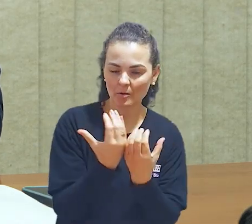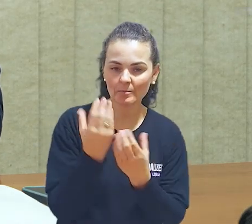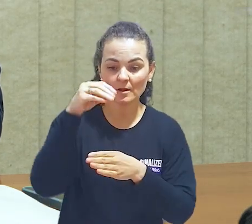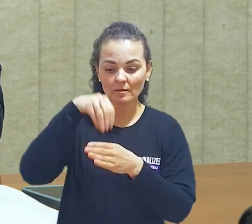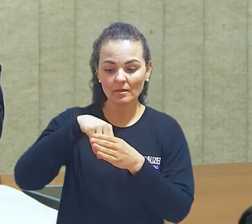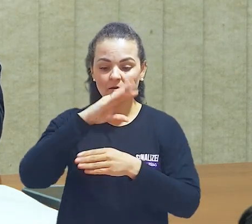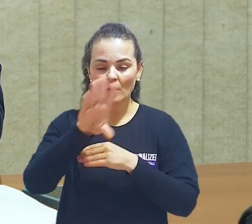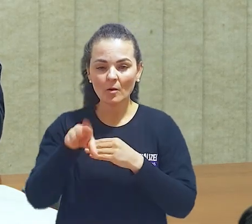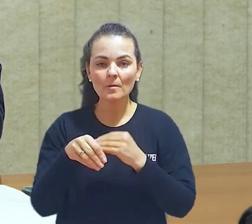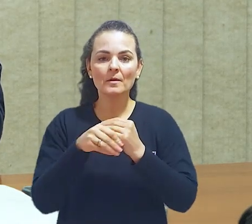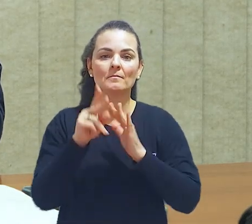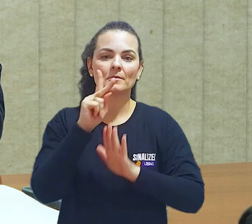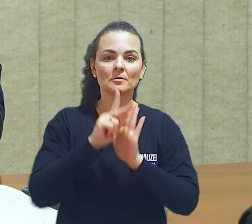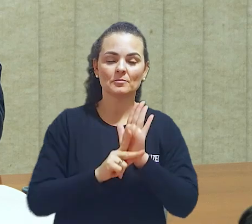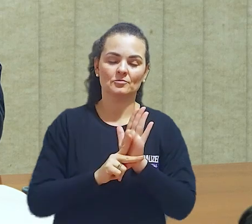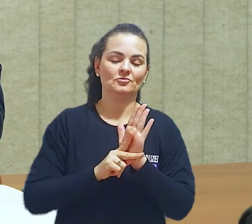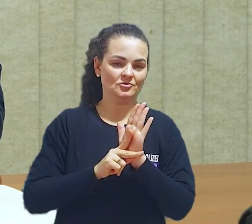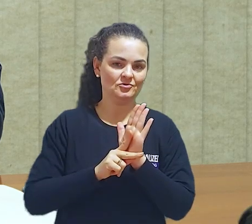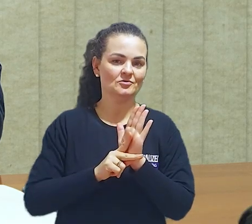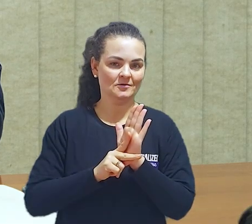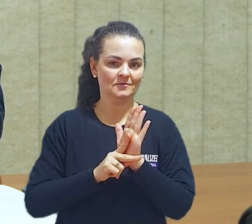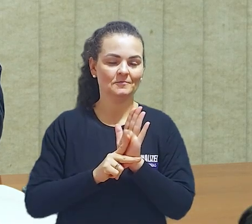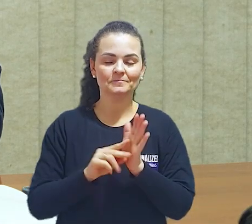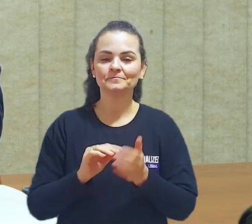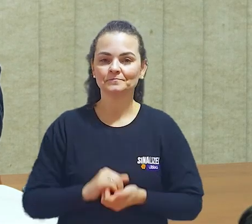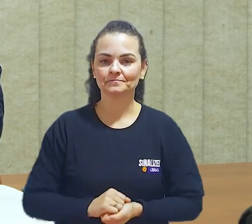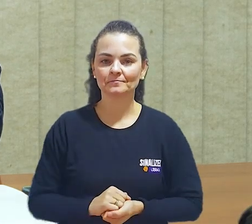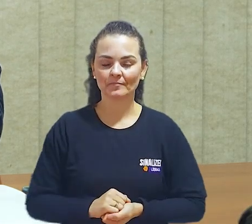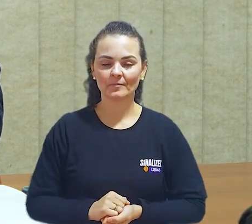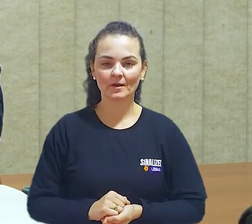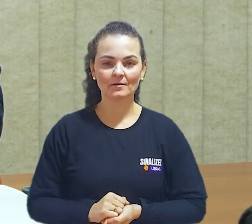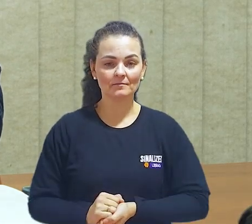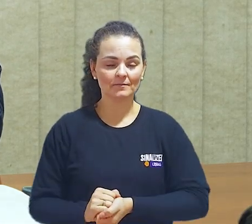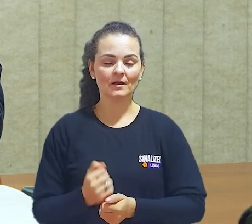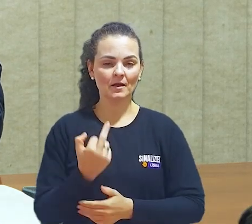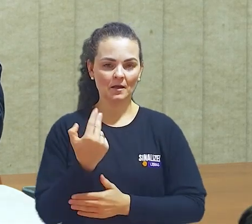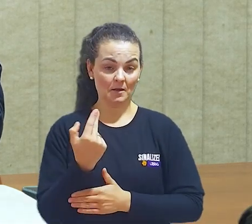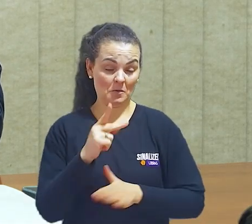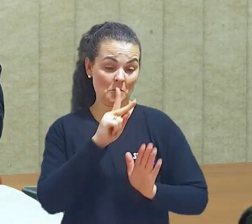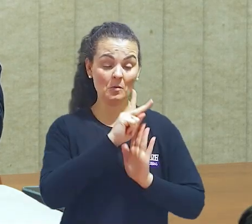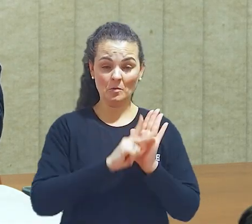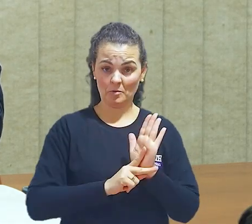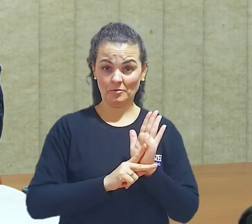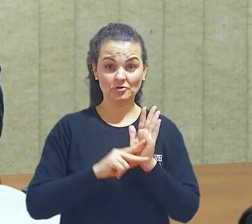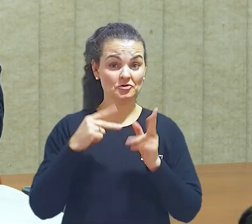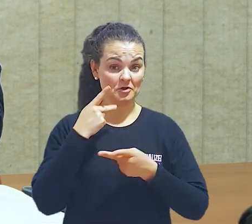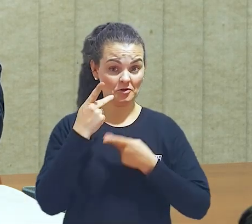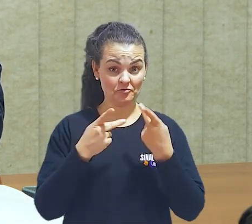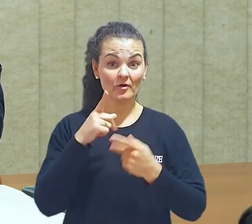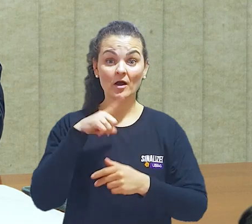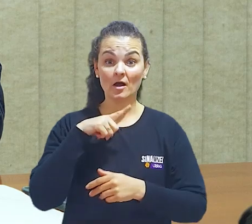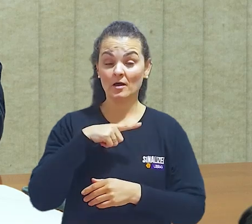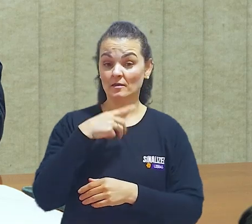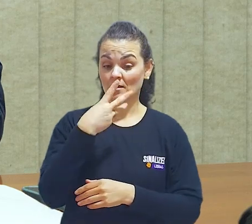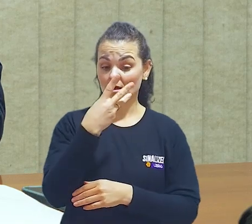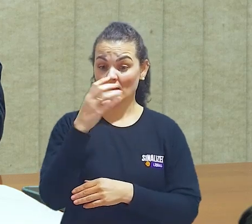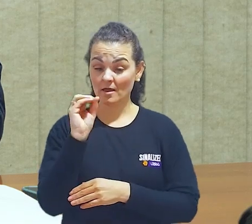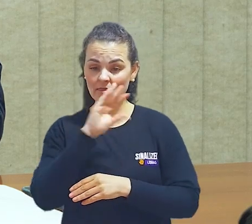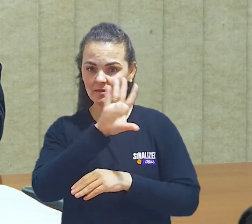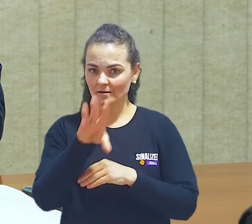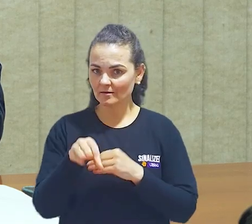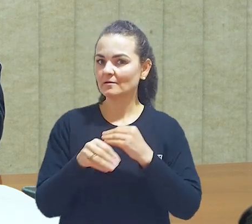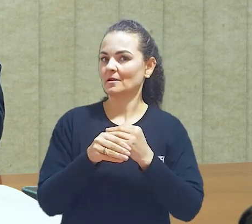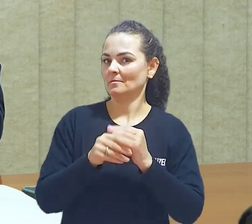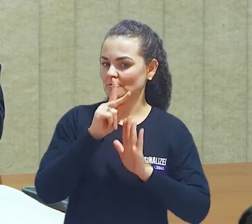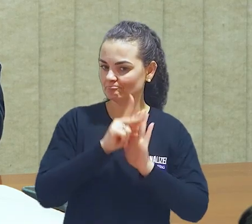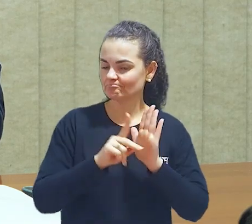emendas parlamentares. Até no caso, o projeto em si, ele recebeu mais de 30 emendas.